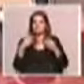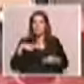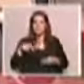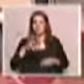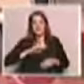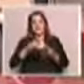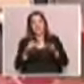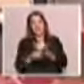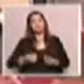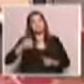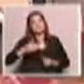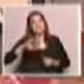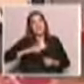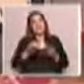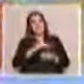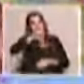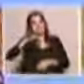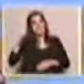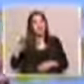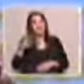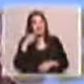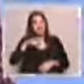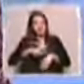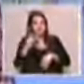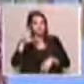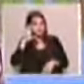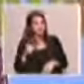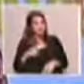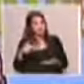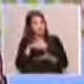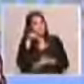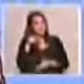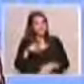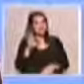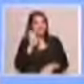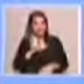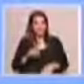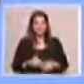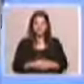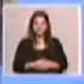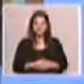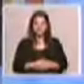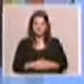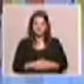queijo, nomeadamente o queijo da Serra. Voltamos amanhã quando forem 2 da tarde. Eu conto consigo. Até já.